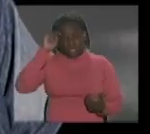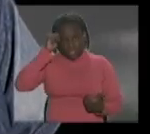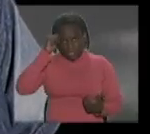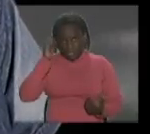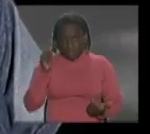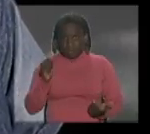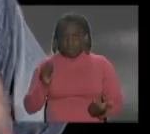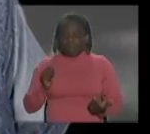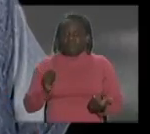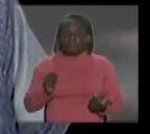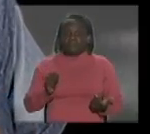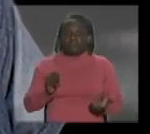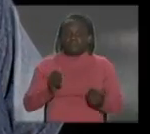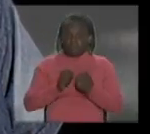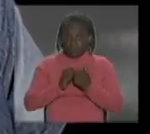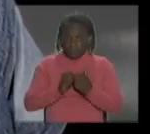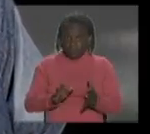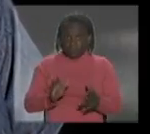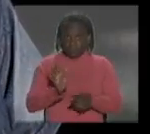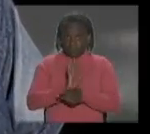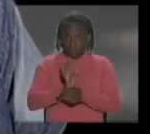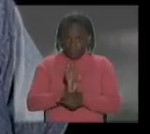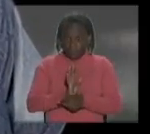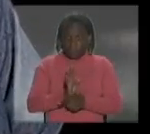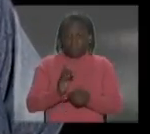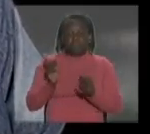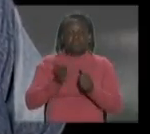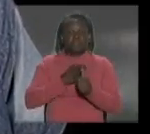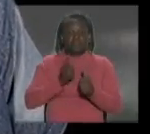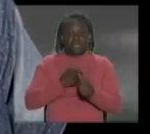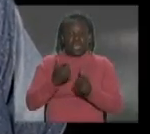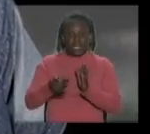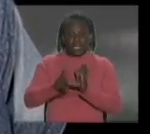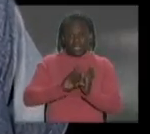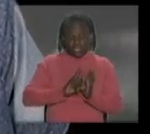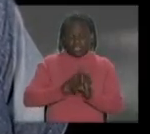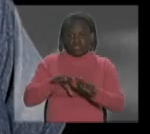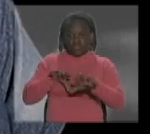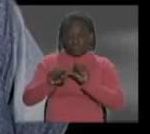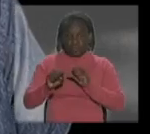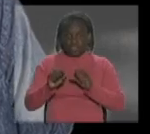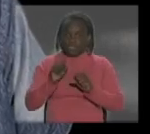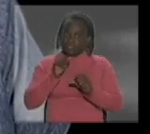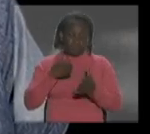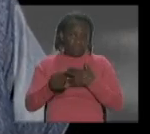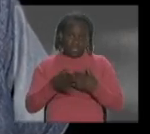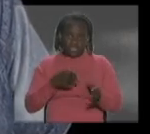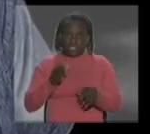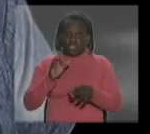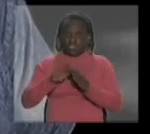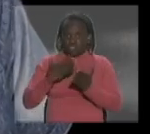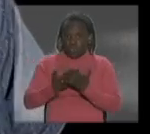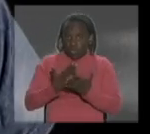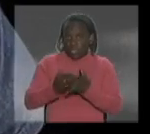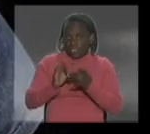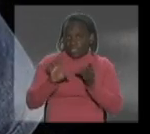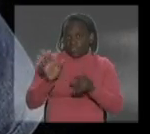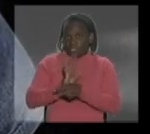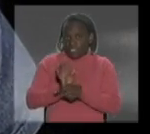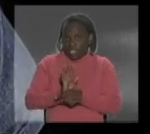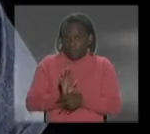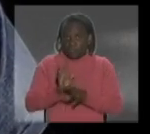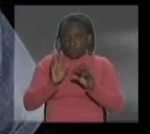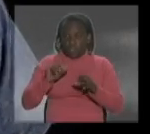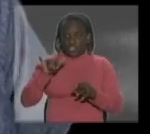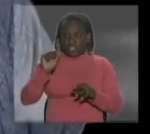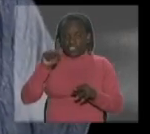né? Elas começam a fazer cinema depois de passar por algum processo formativo, seja ele qual for, seja uma escola livre de cinema, como no